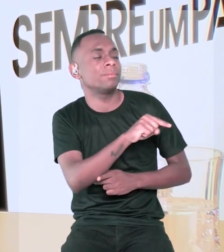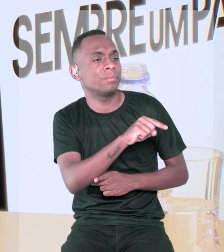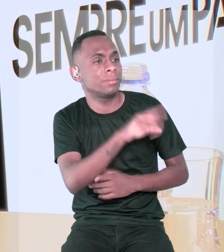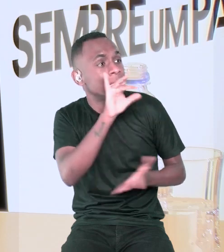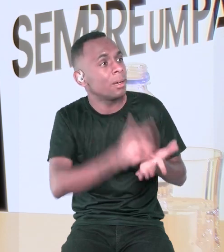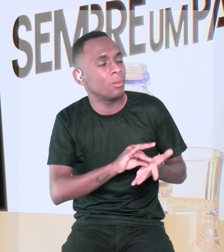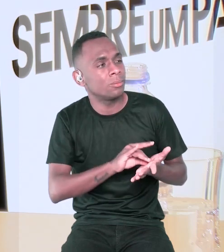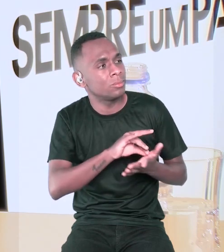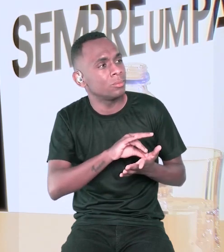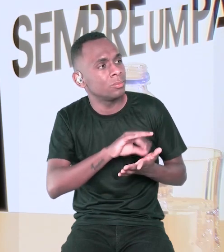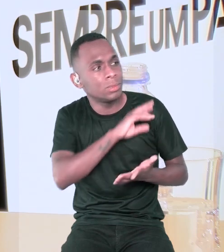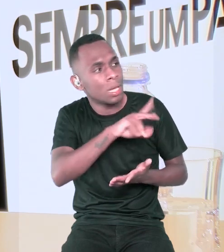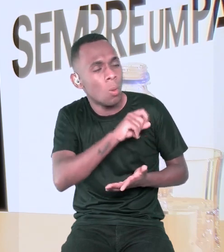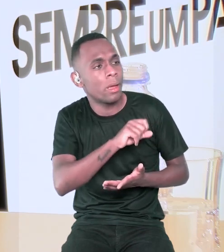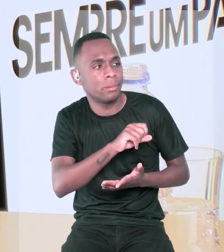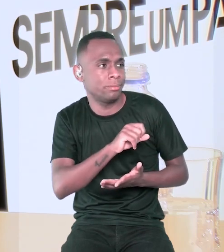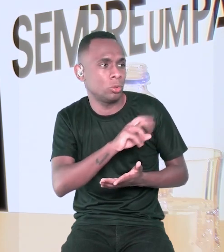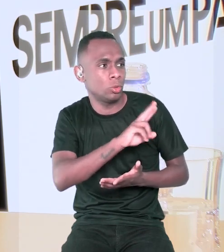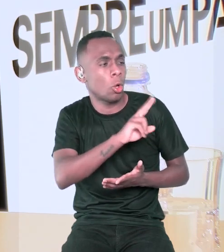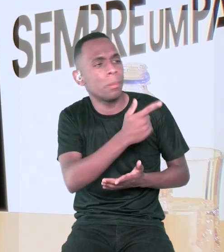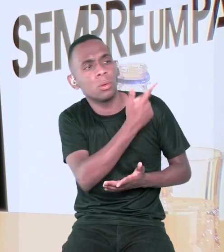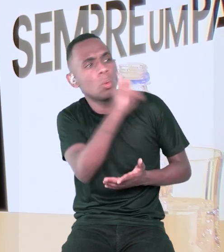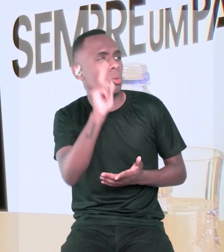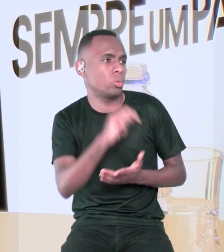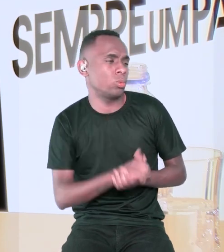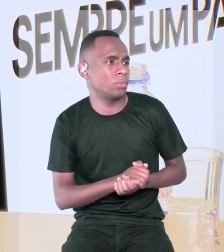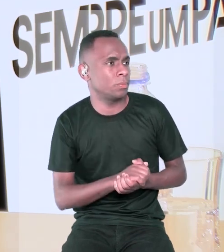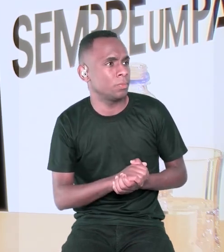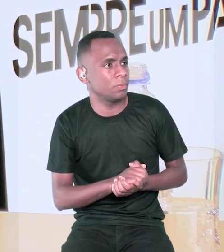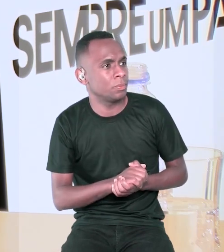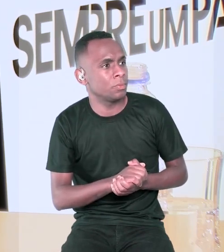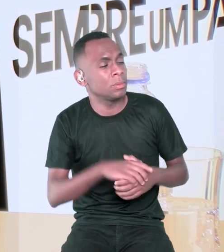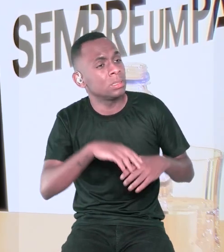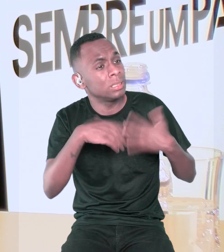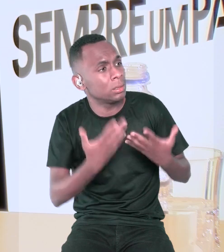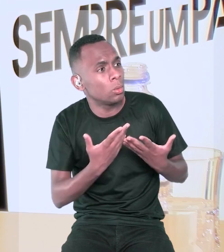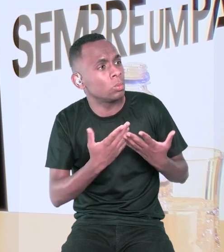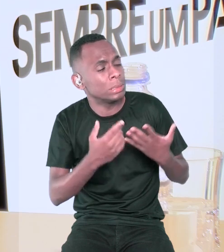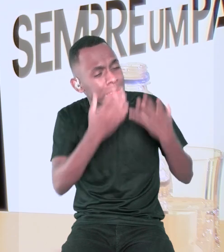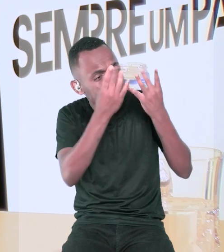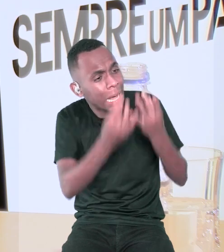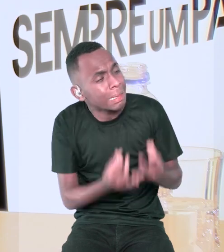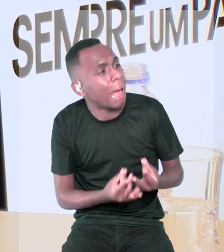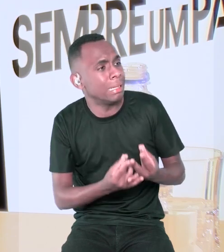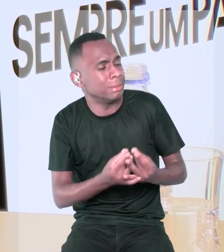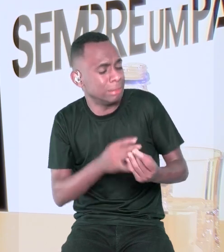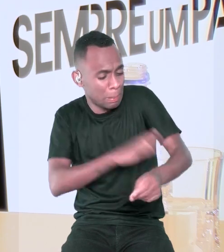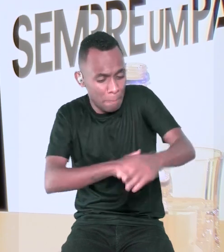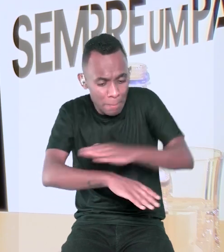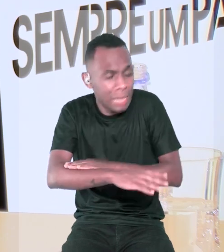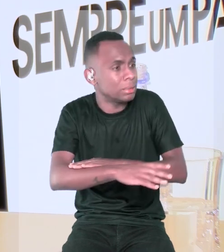é você. Não é Montecchio. O que é Montecchio? Não é pé, nem